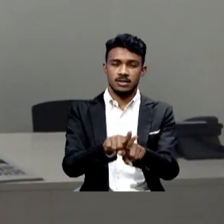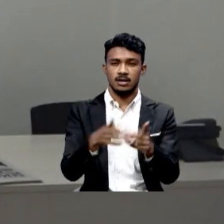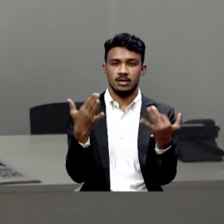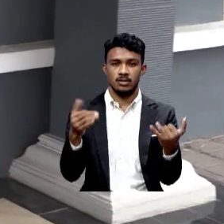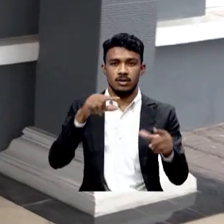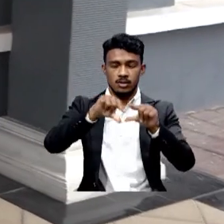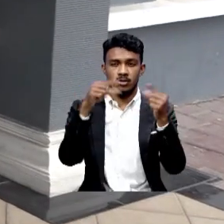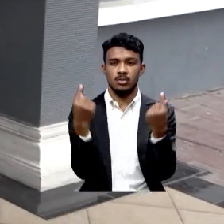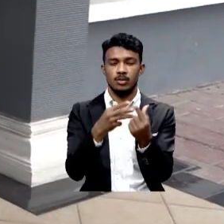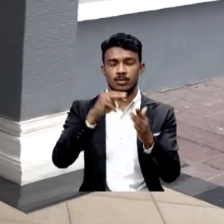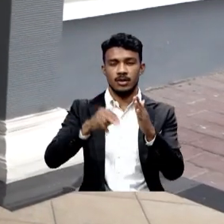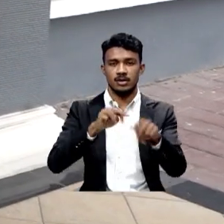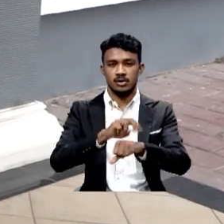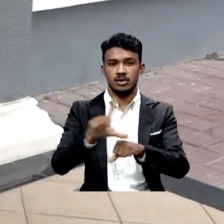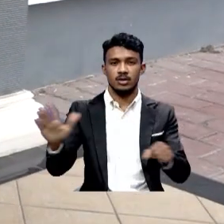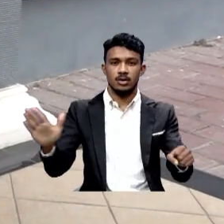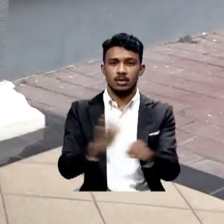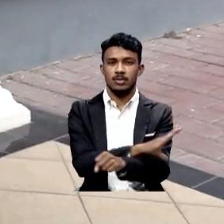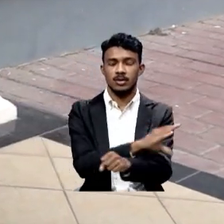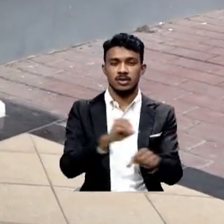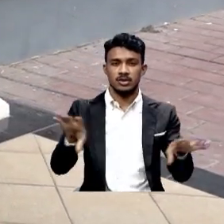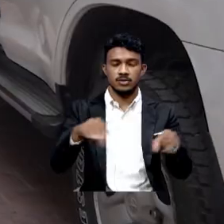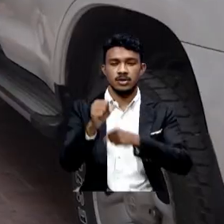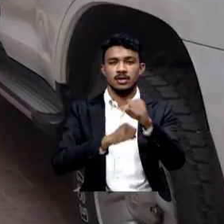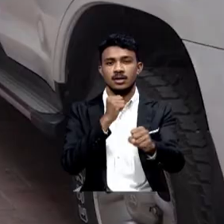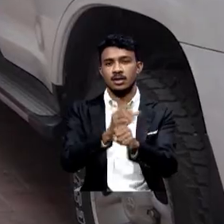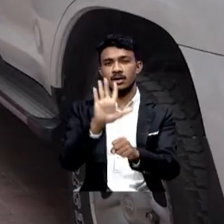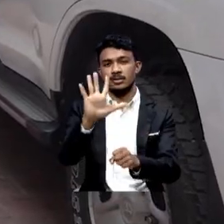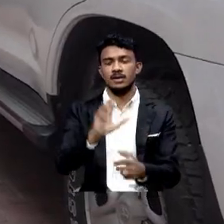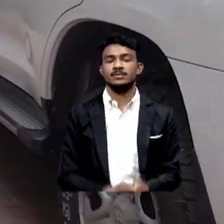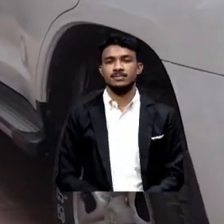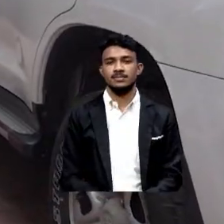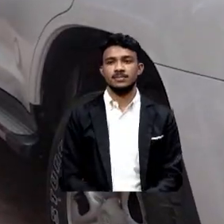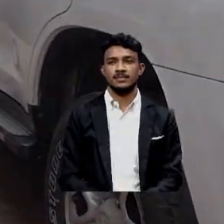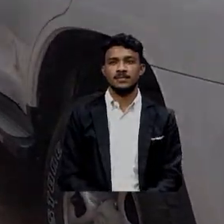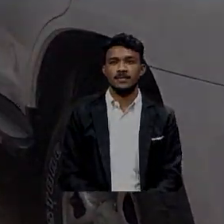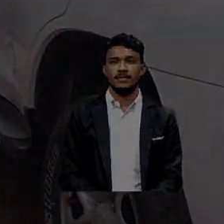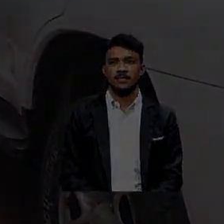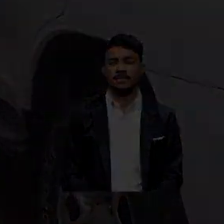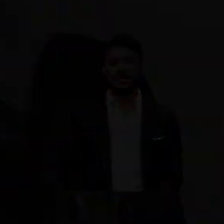Média Nacional completa a ONA na existência Tinan Lima. Adere Tosimenes, Tito Silva, GMN.